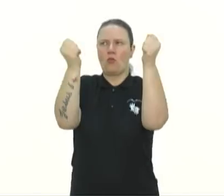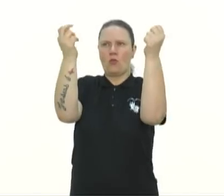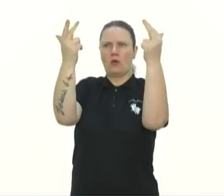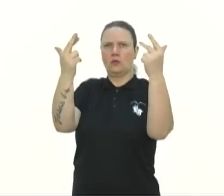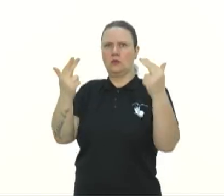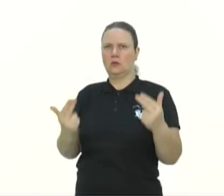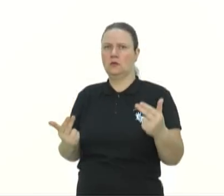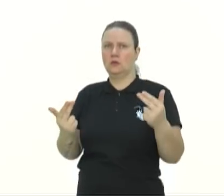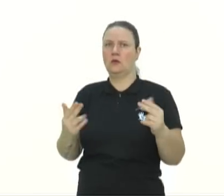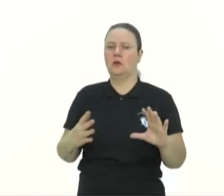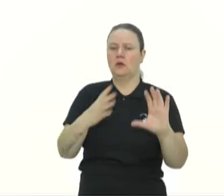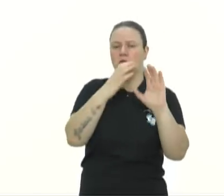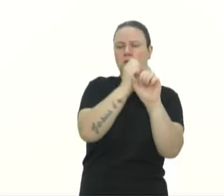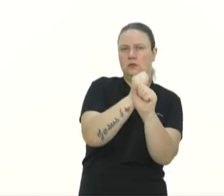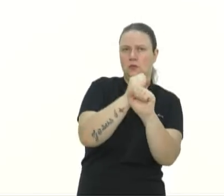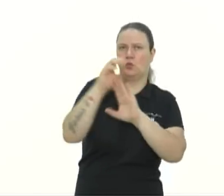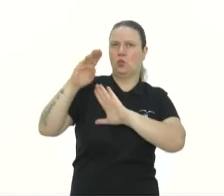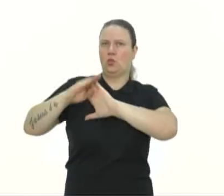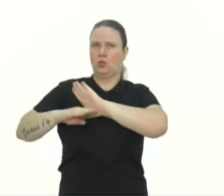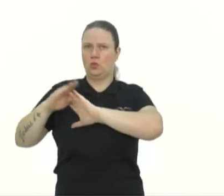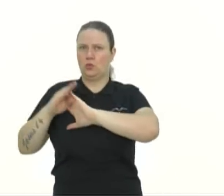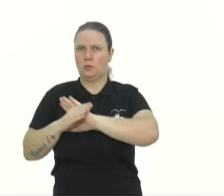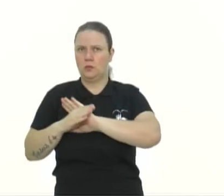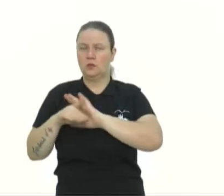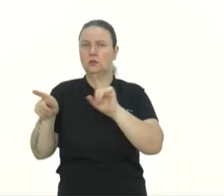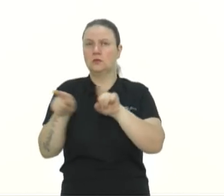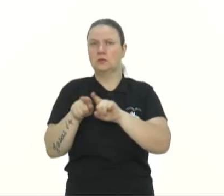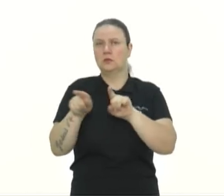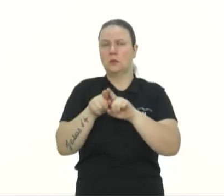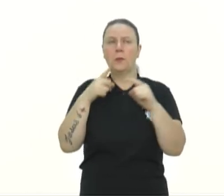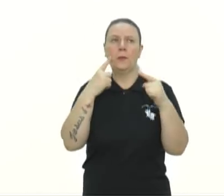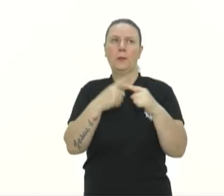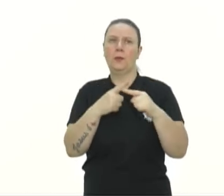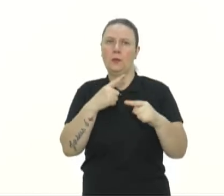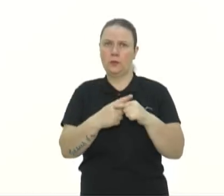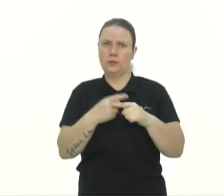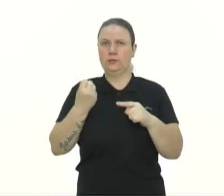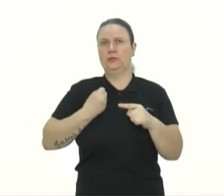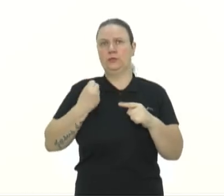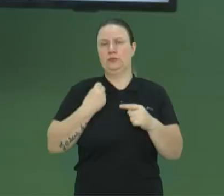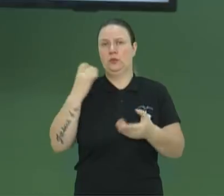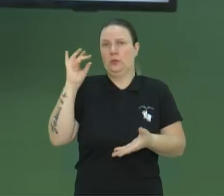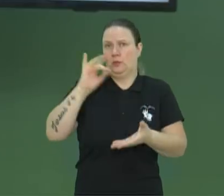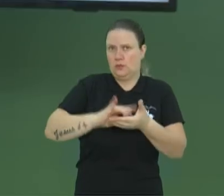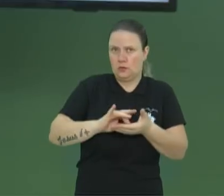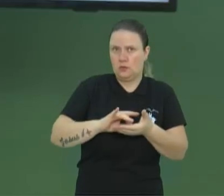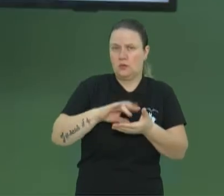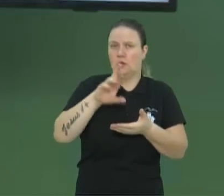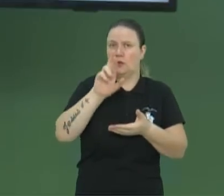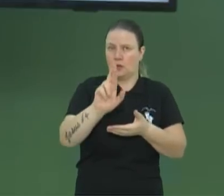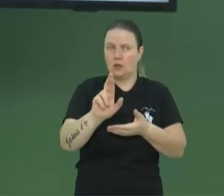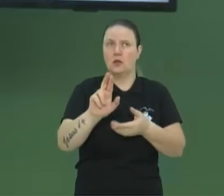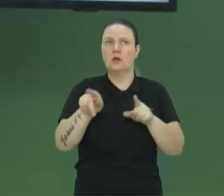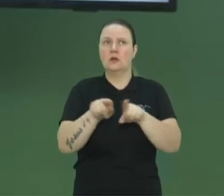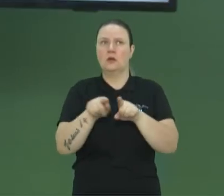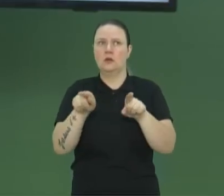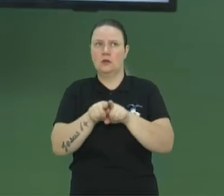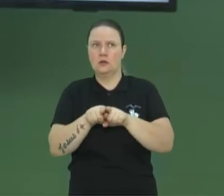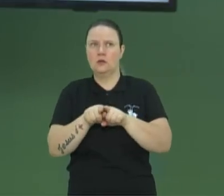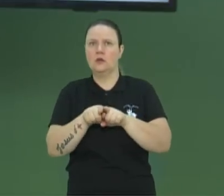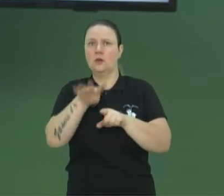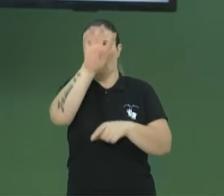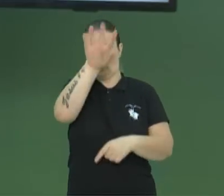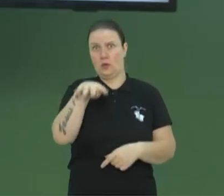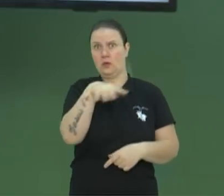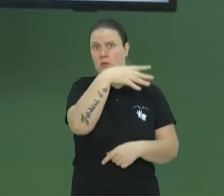adição e subtração de matrizes, multiplicação de um número real por uma matriz. Então, não percam a próxima aula, tem bastante conteúdo importante